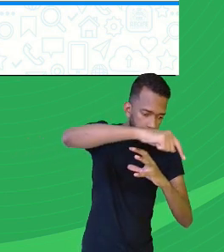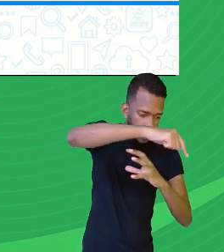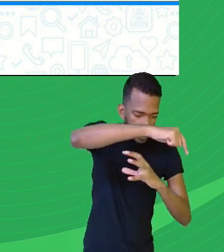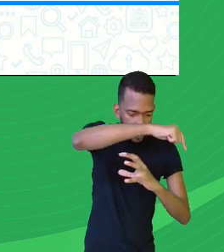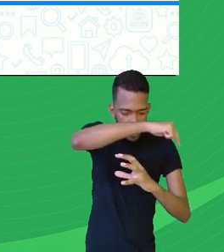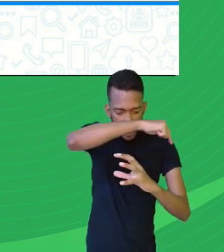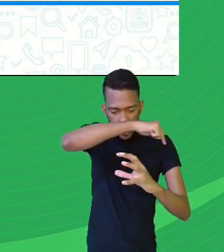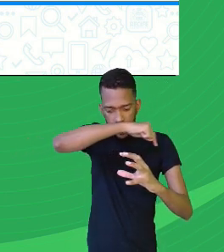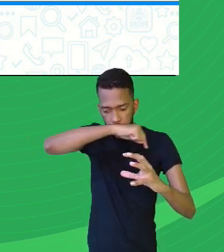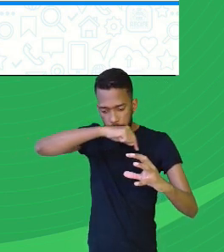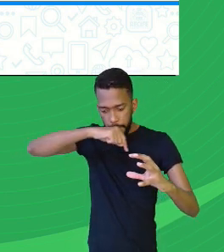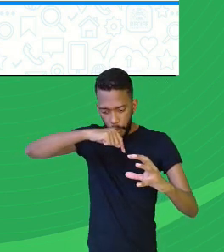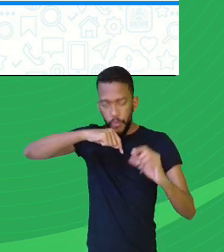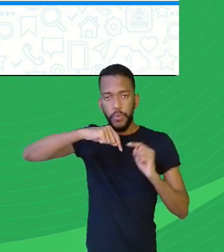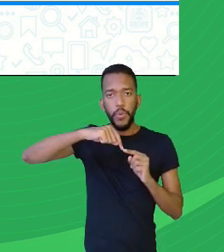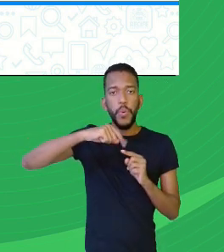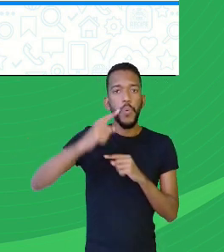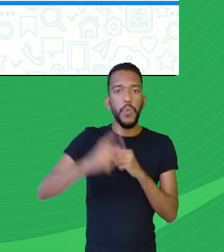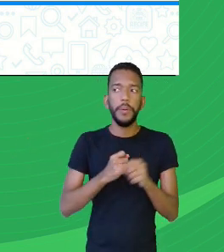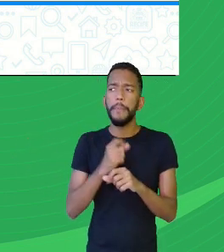que esse ano, ele só tem